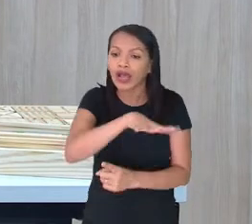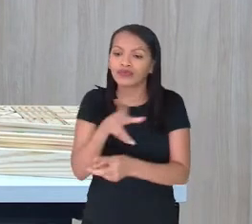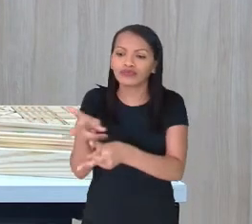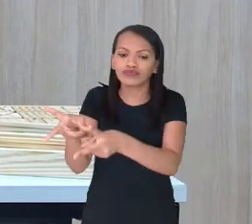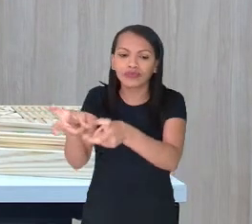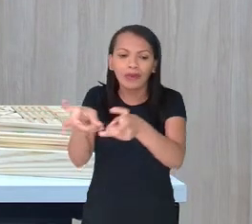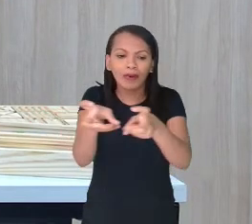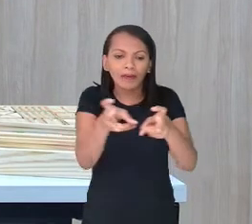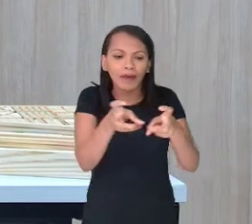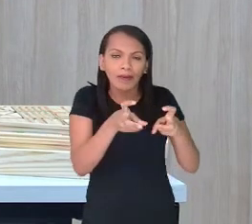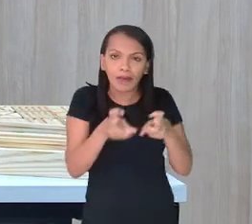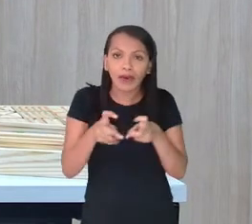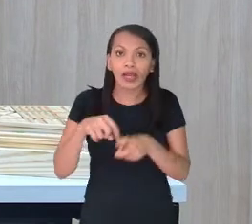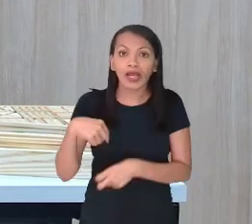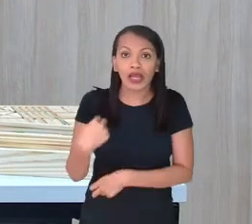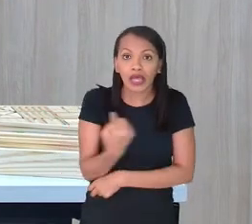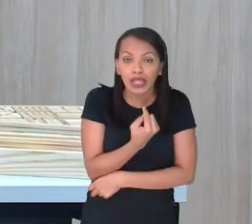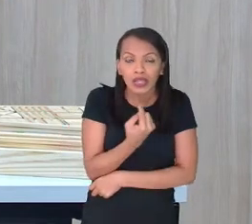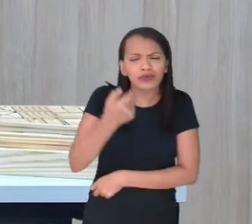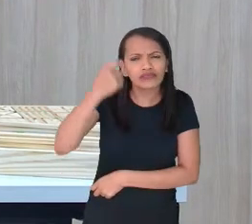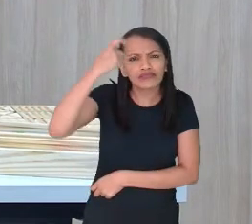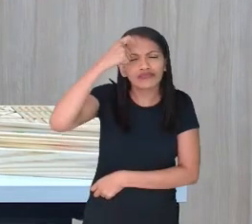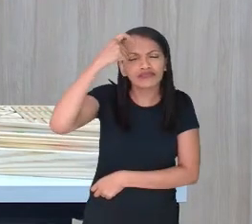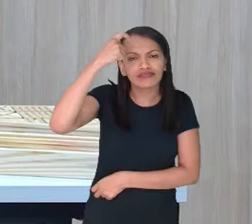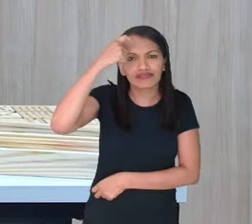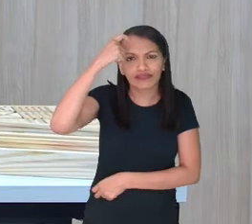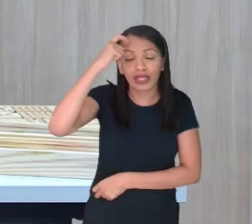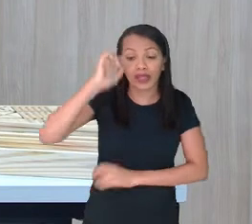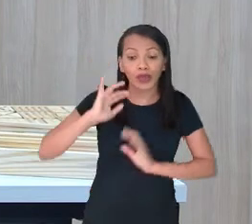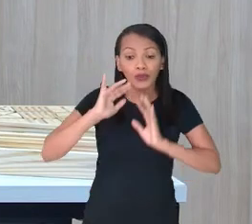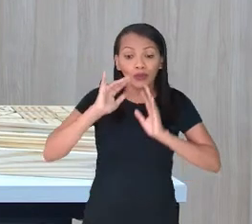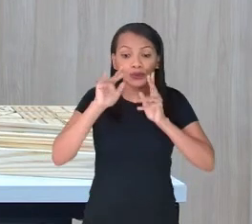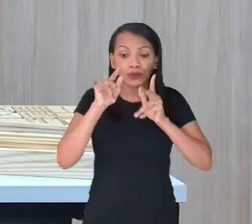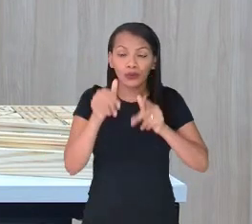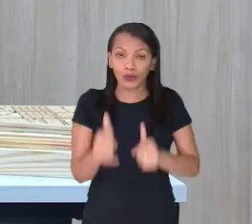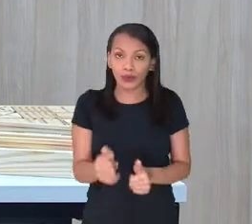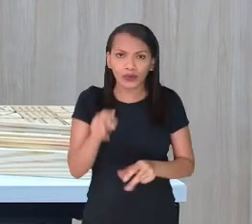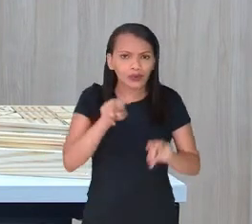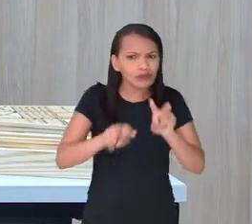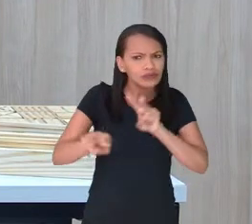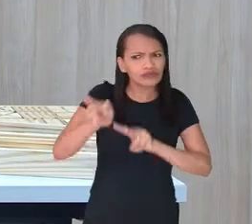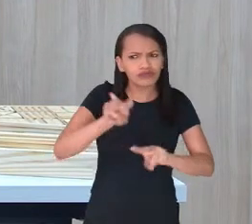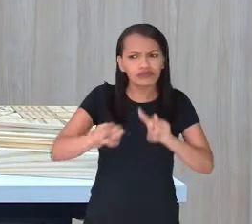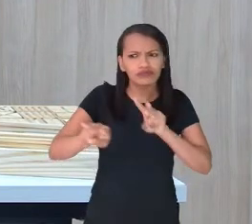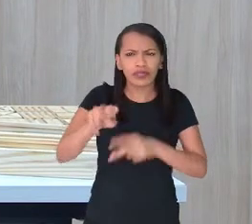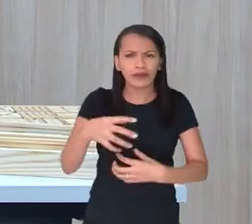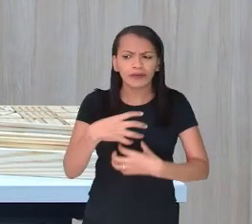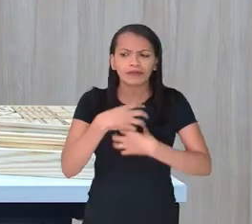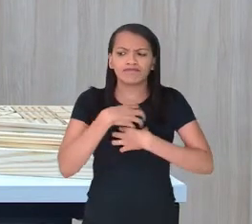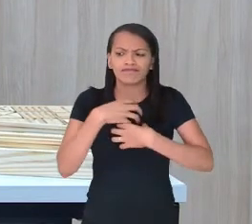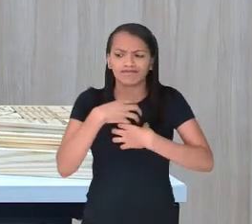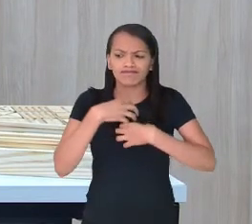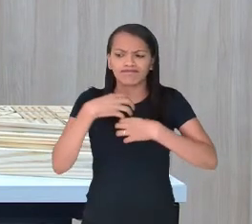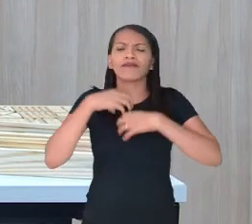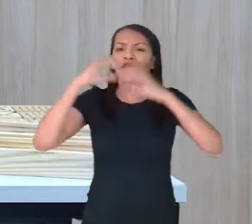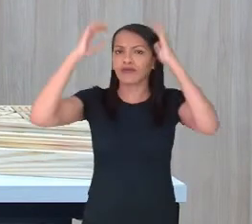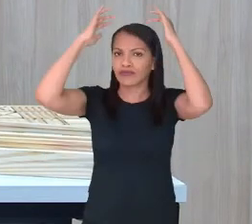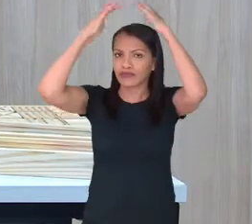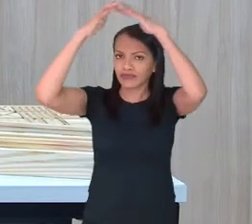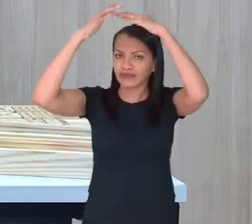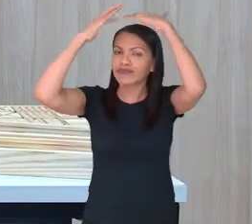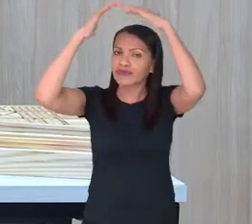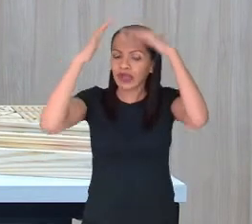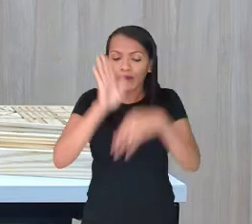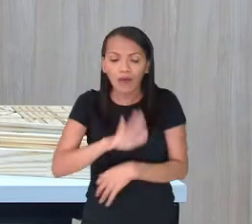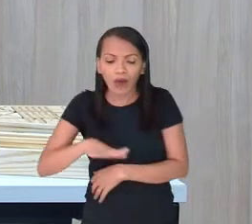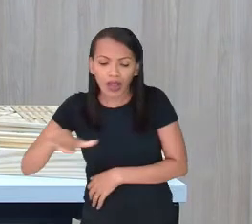as nossas estruturas mentais. Tudo que estiver me causando aquela criança no atendimento